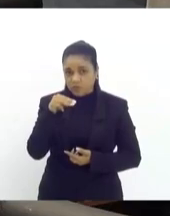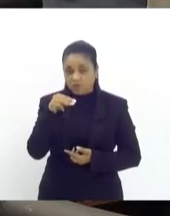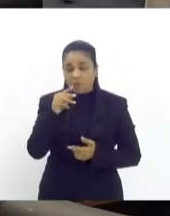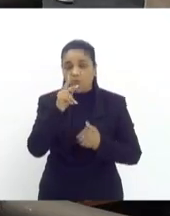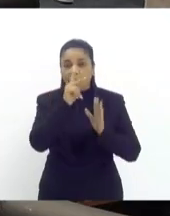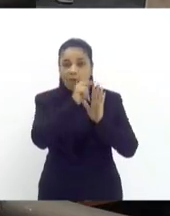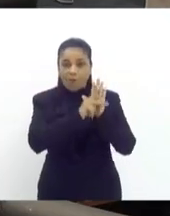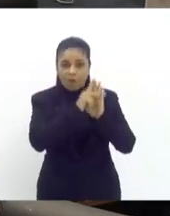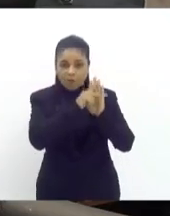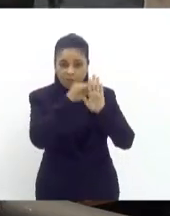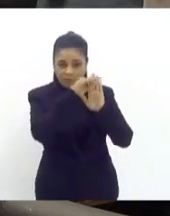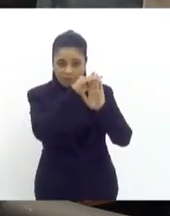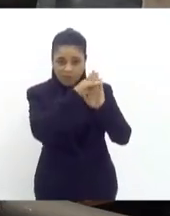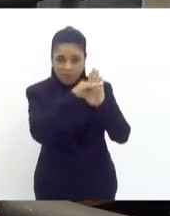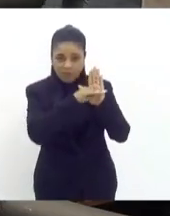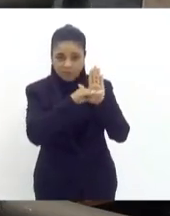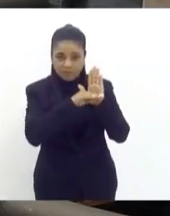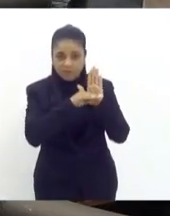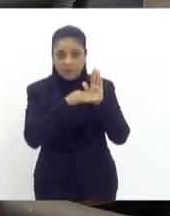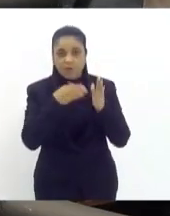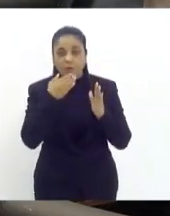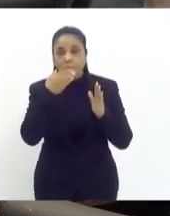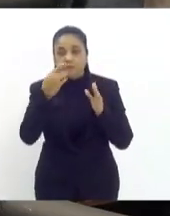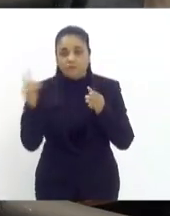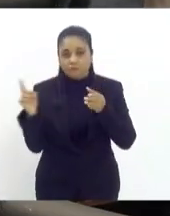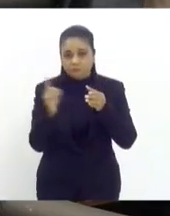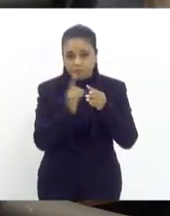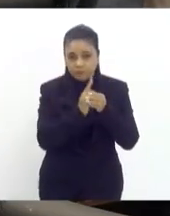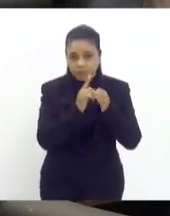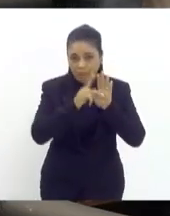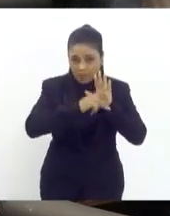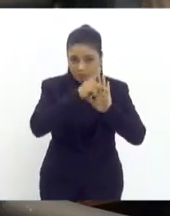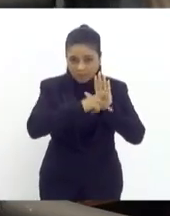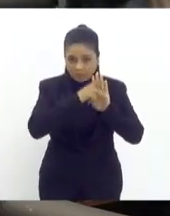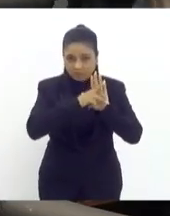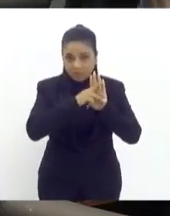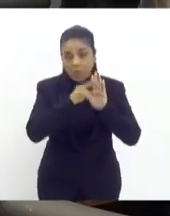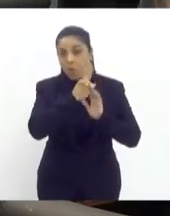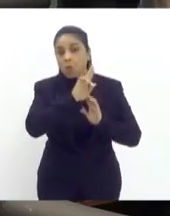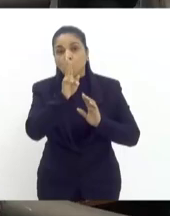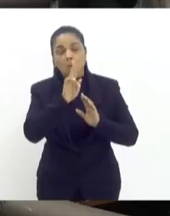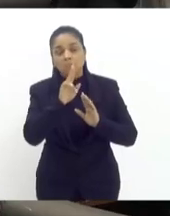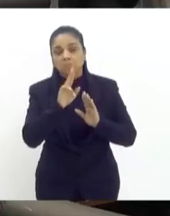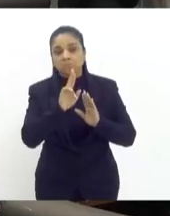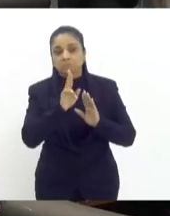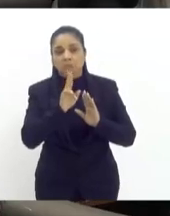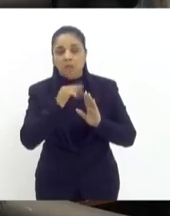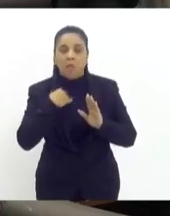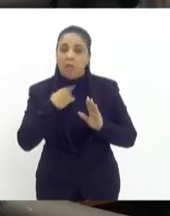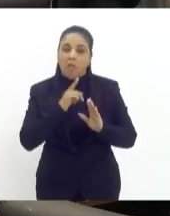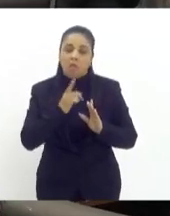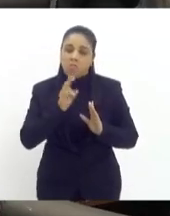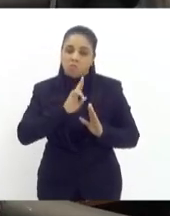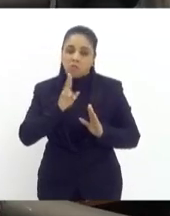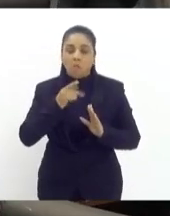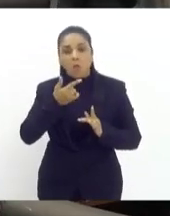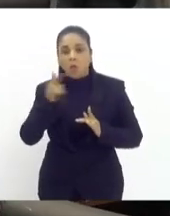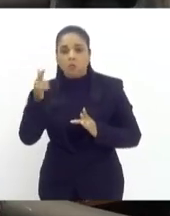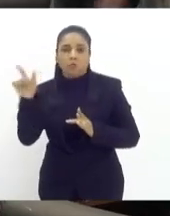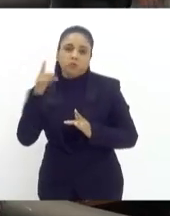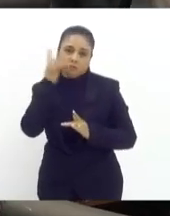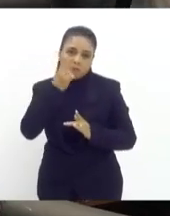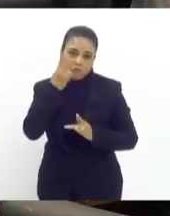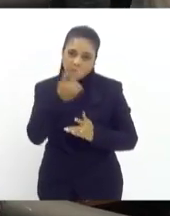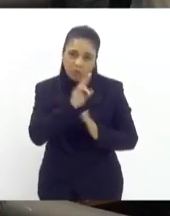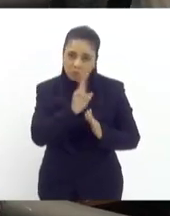em Pauta eu pedi a consultoria do projeto só que meu nome não apareceu não só eu como deputada como outros parlamentares também tá